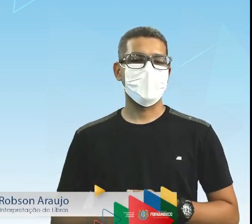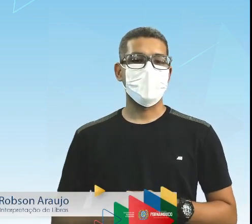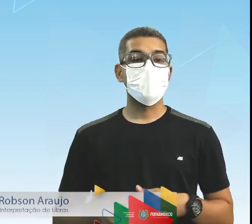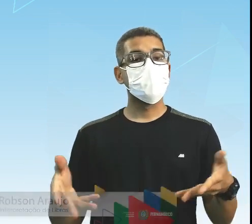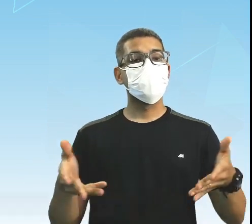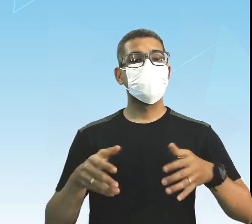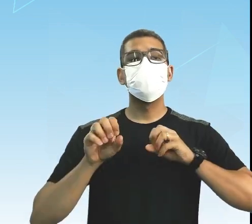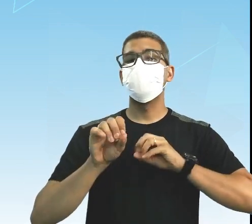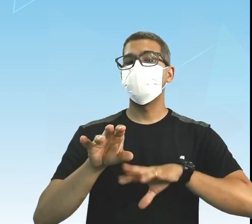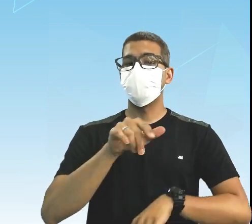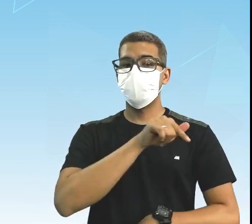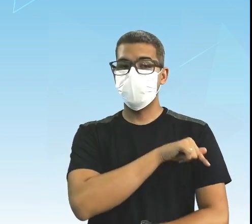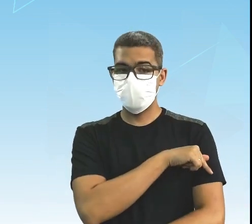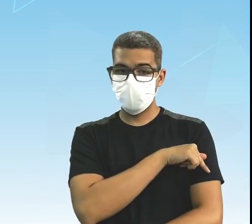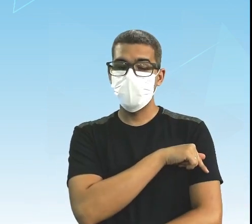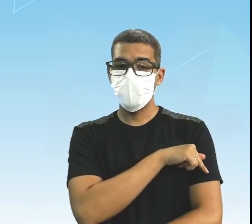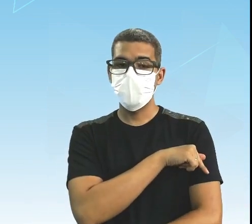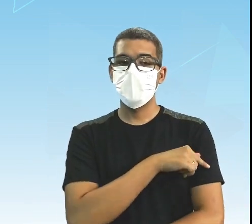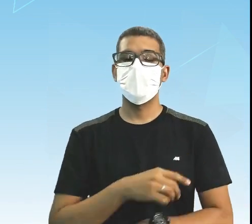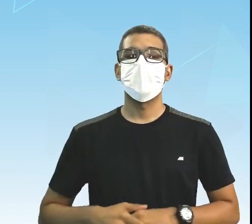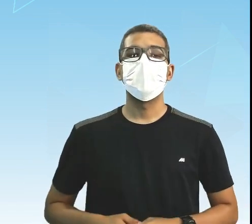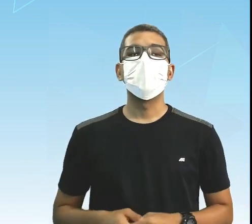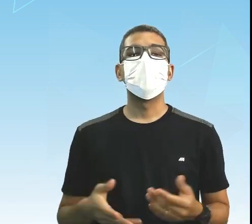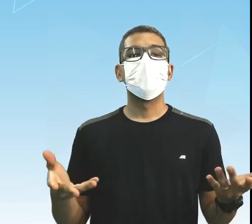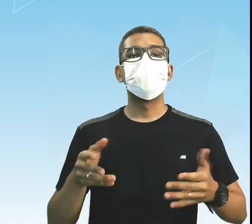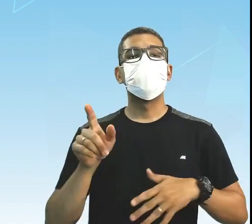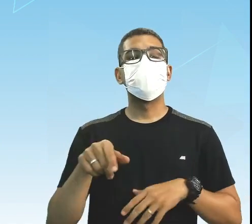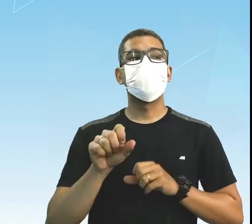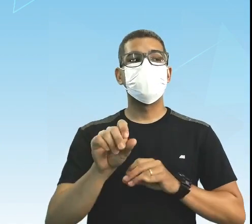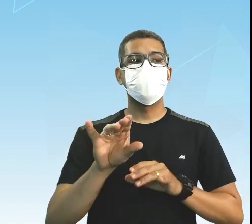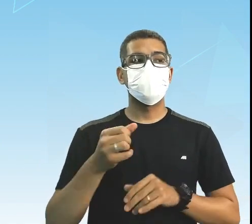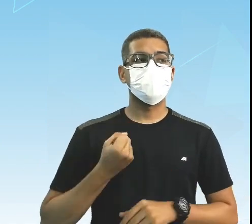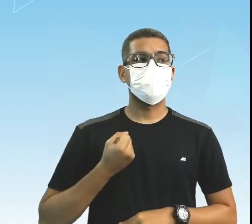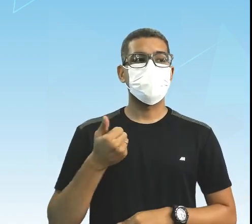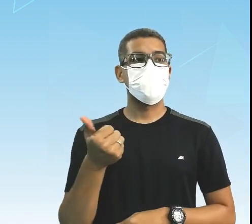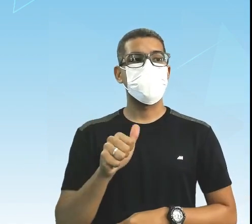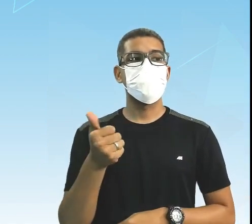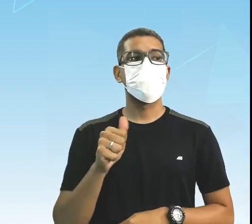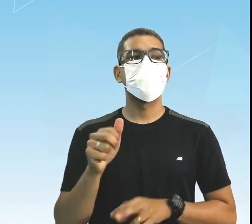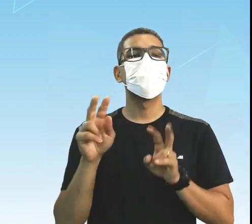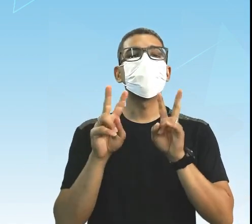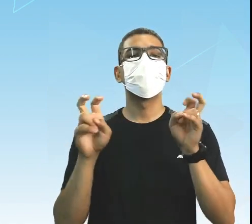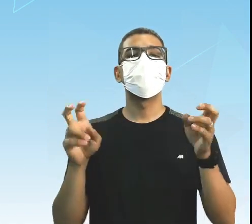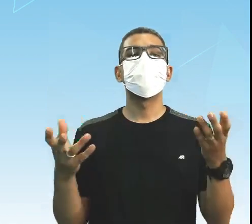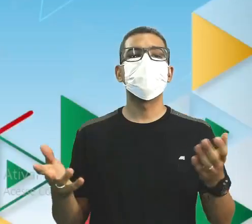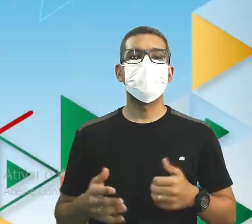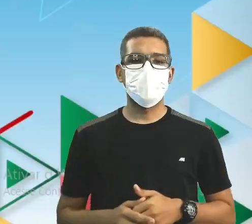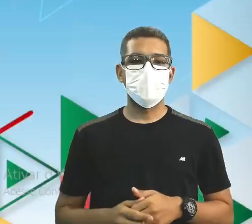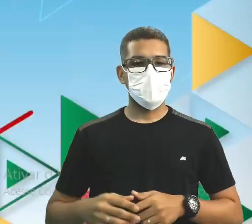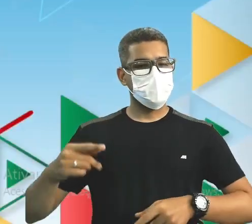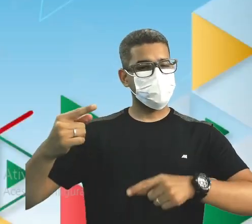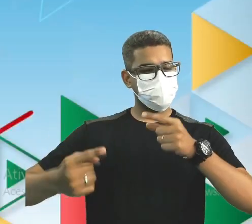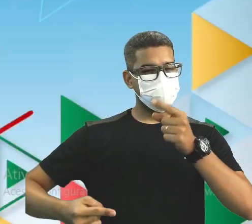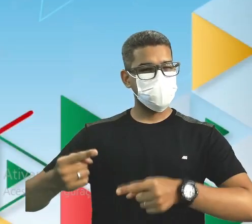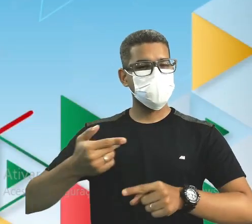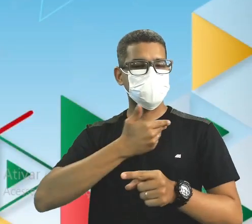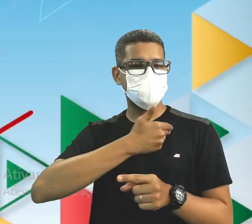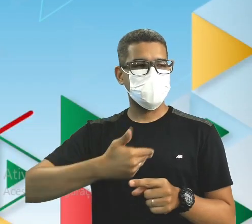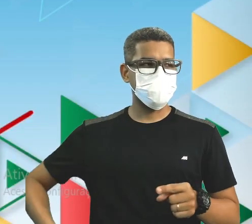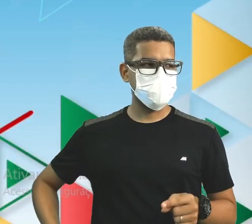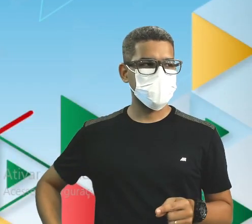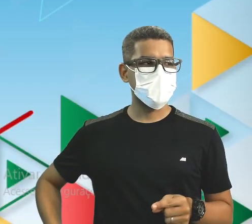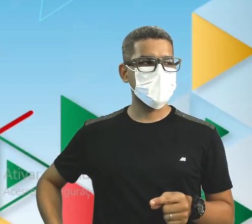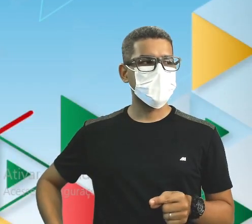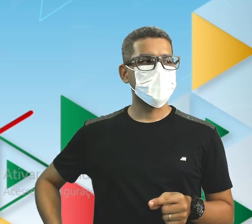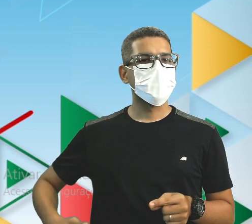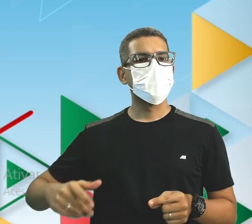hoje, do sétimo ano do ensino fundamental, que é a nossa aula 11, sabe qual é? As políticas públicas, que vai